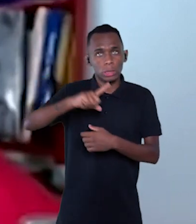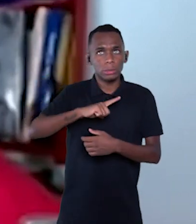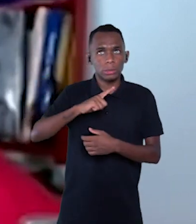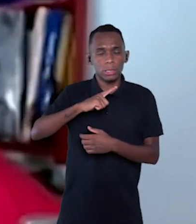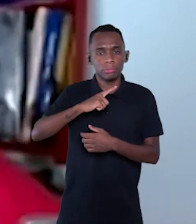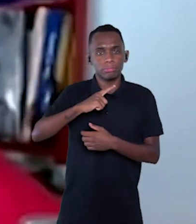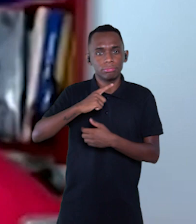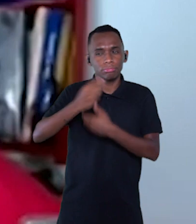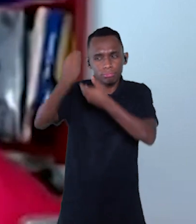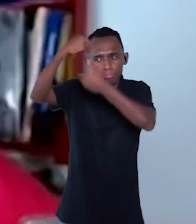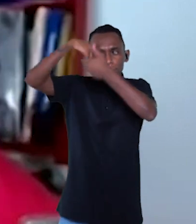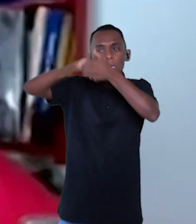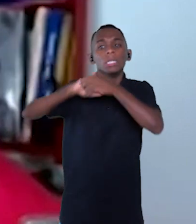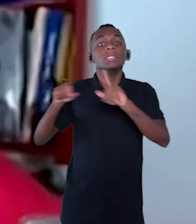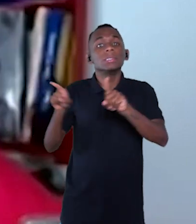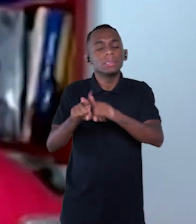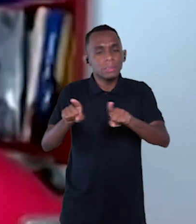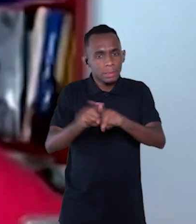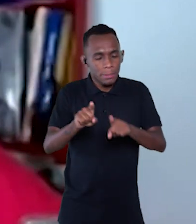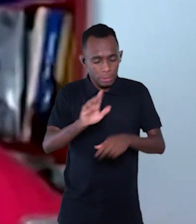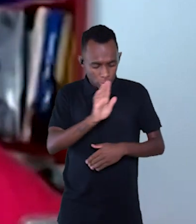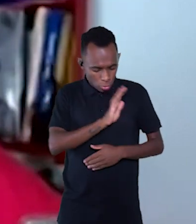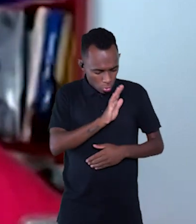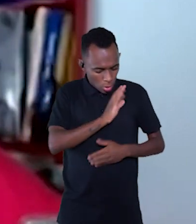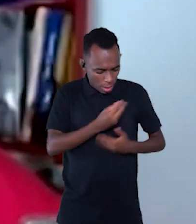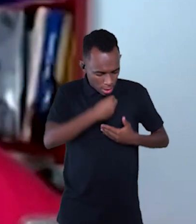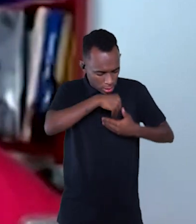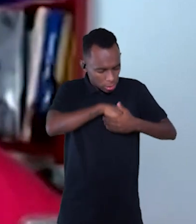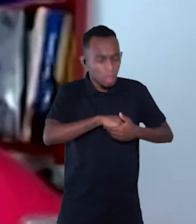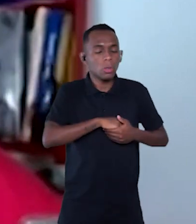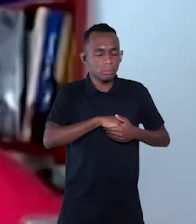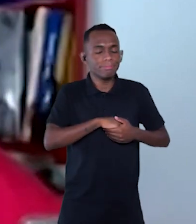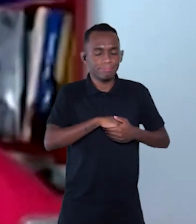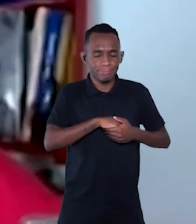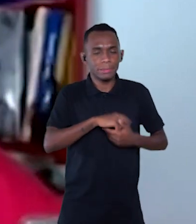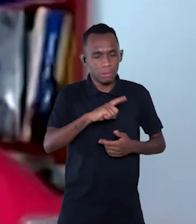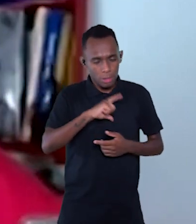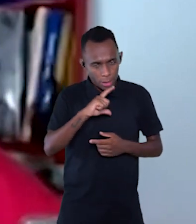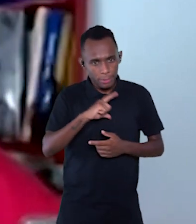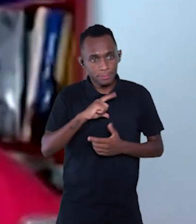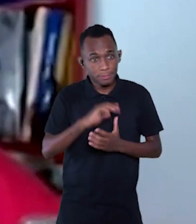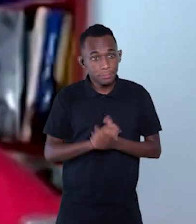na cabeça e no coração, por que não? Mas que vai nos permitir